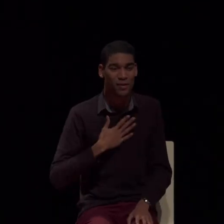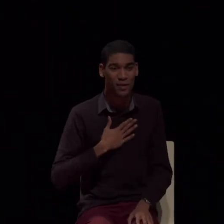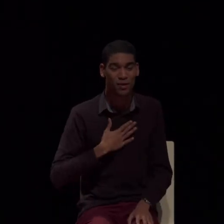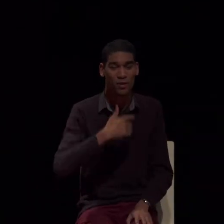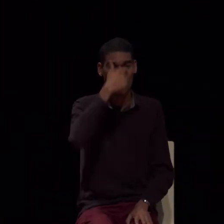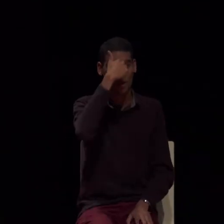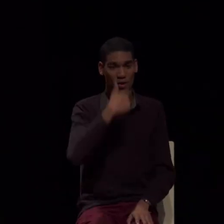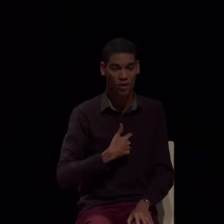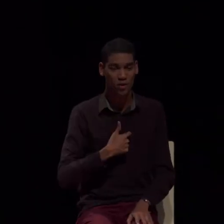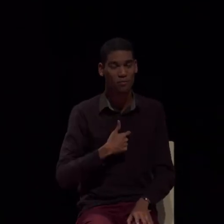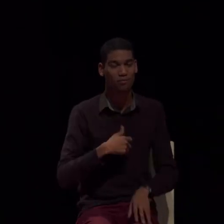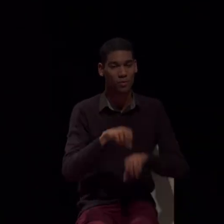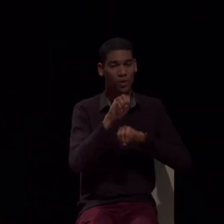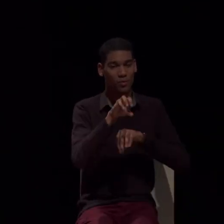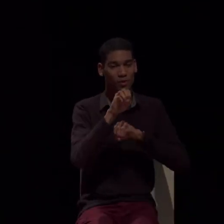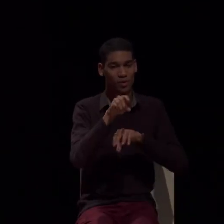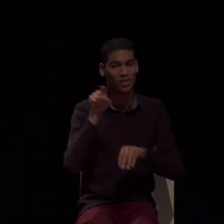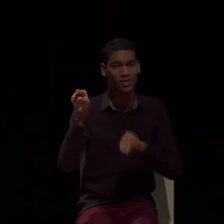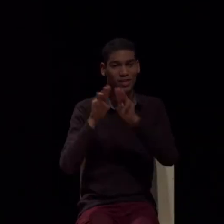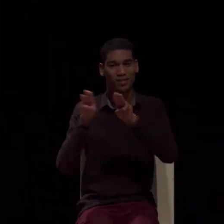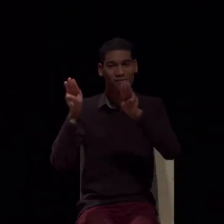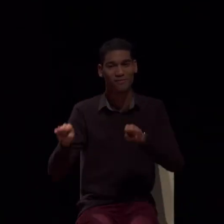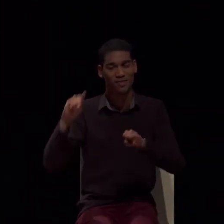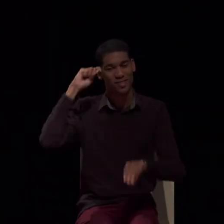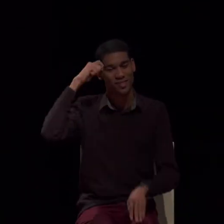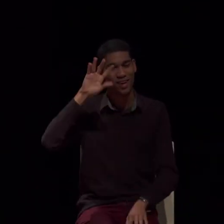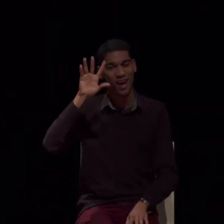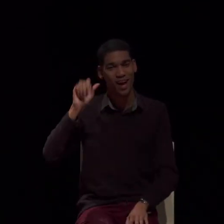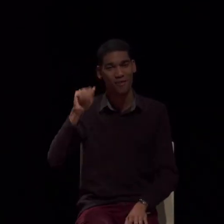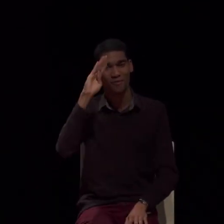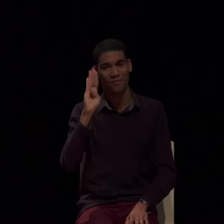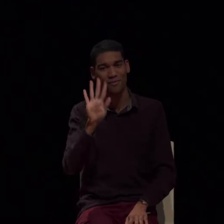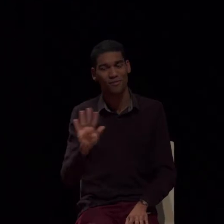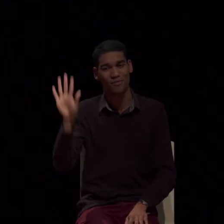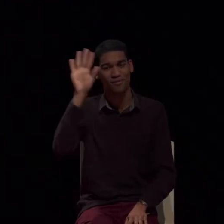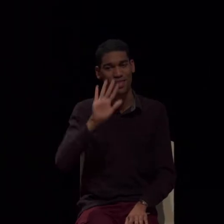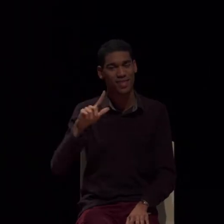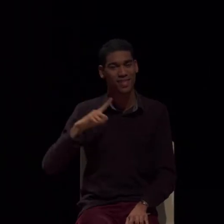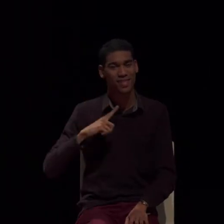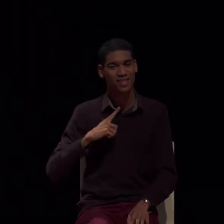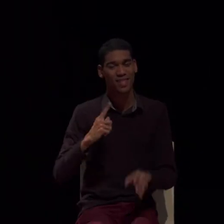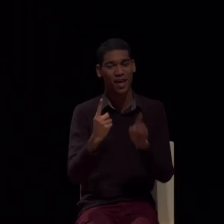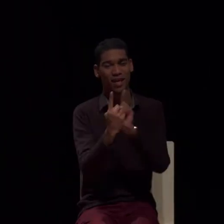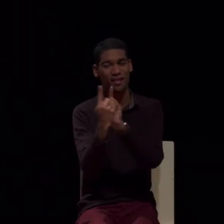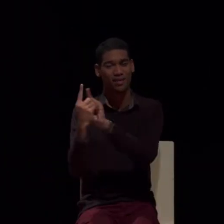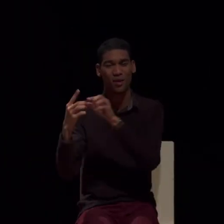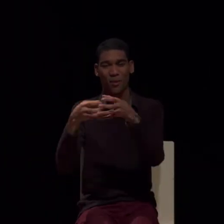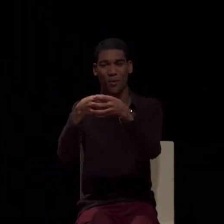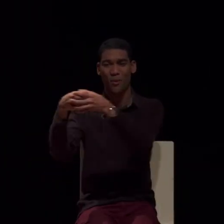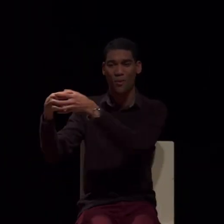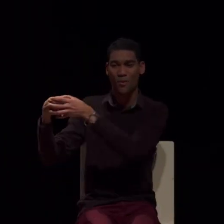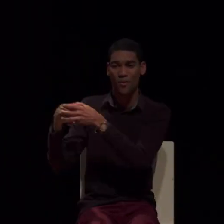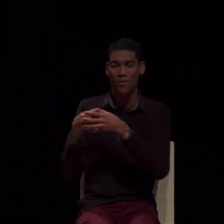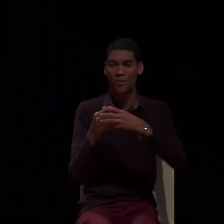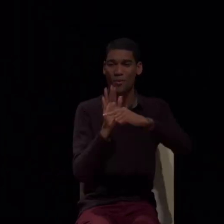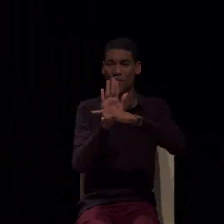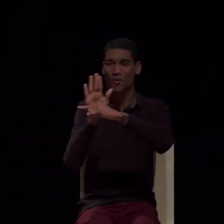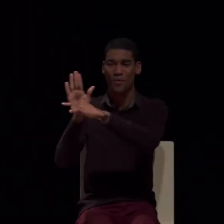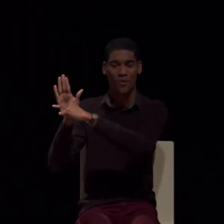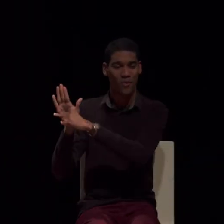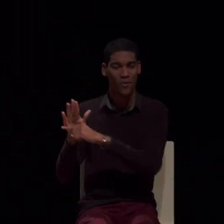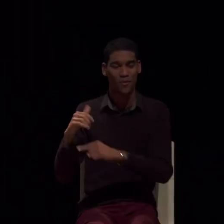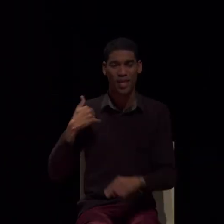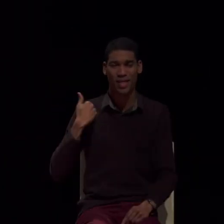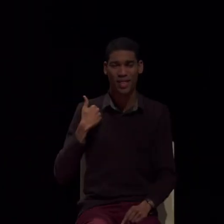educador anos nosso brasil nós atendemos todos os todos os tipos de grupo né atendemos pessoas de